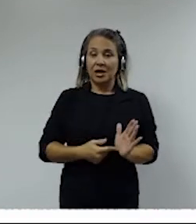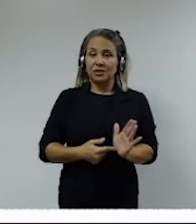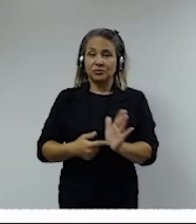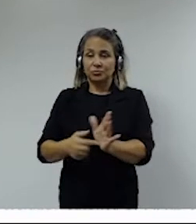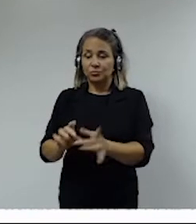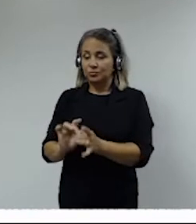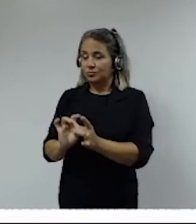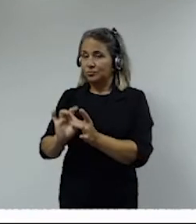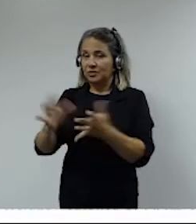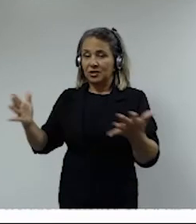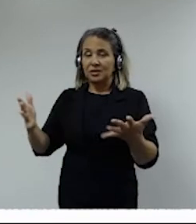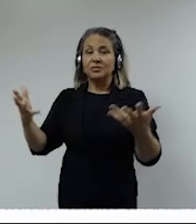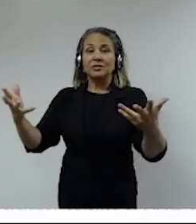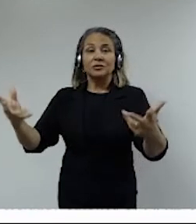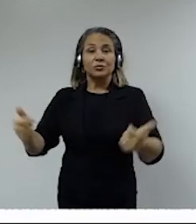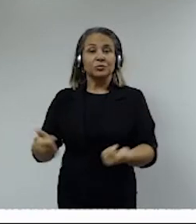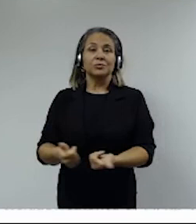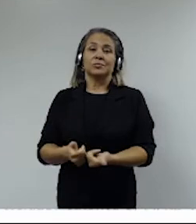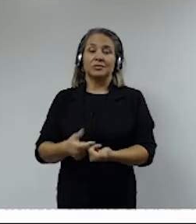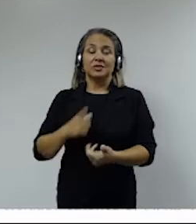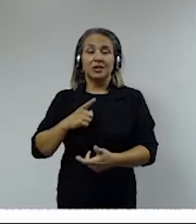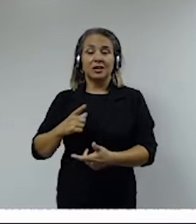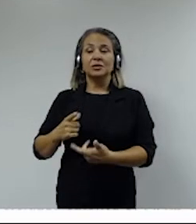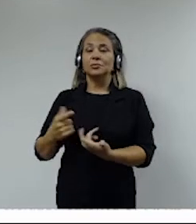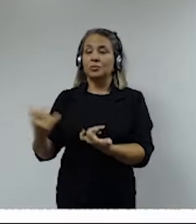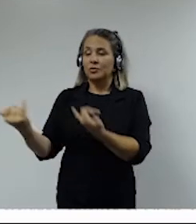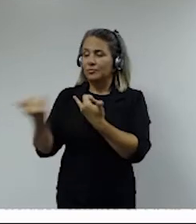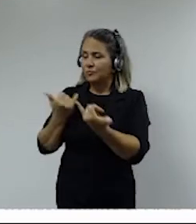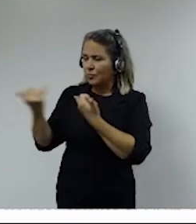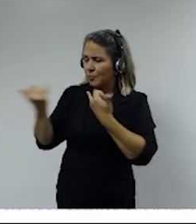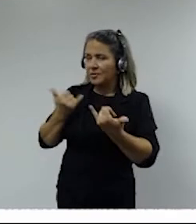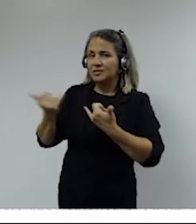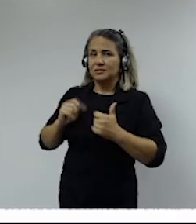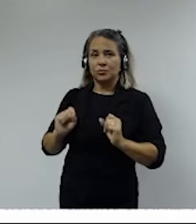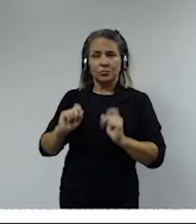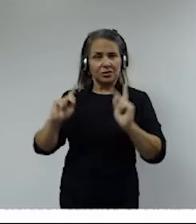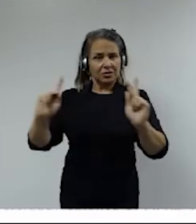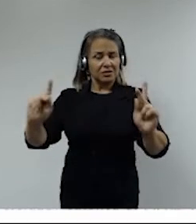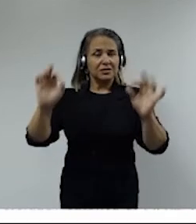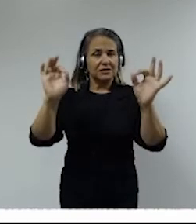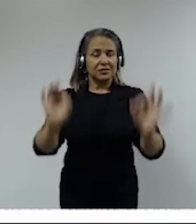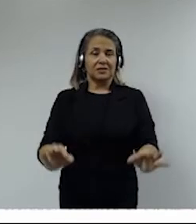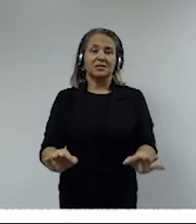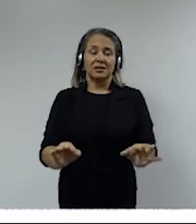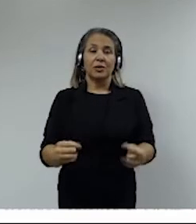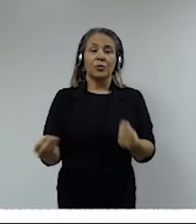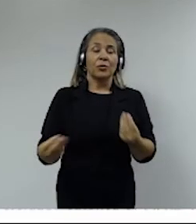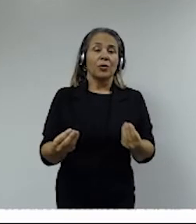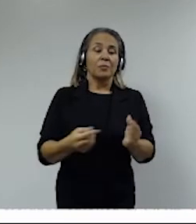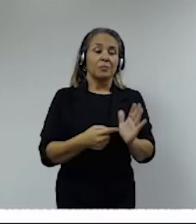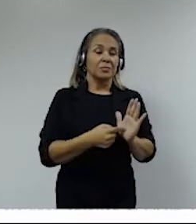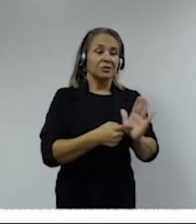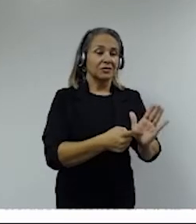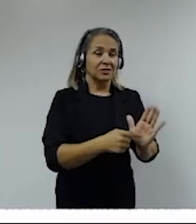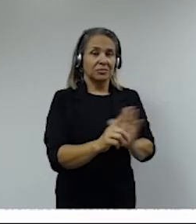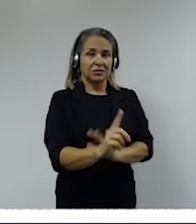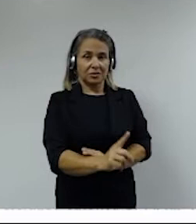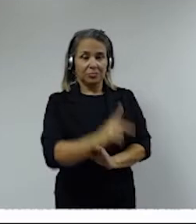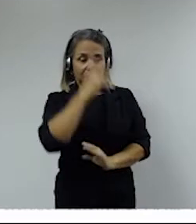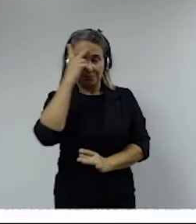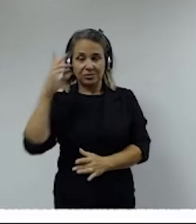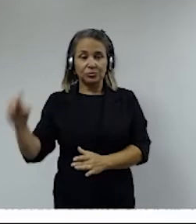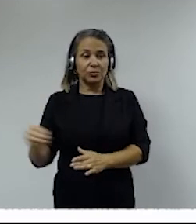livre e esclarecido, porque muitas vezes isso vinha na discussão sobre colocação ou não de uma pessoa